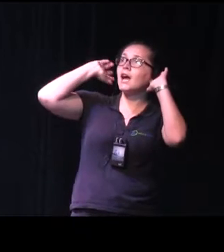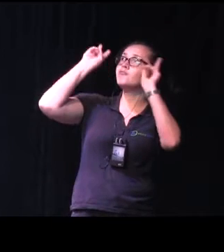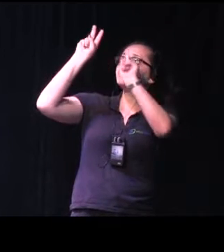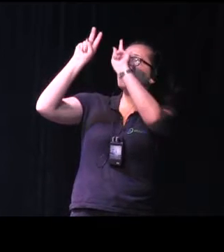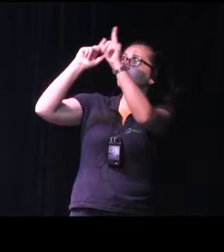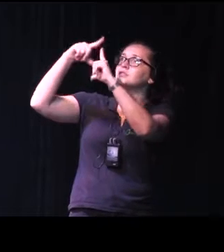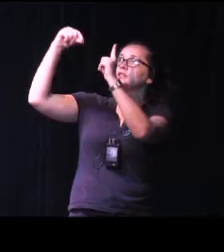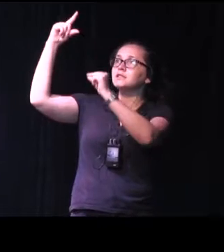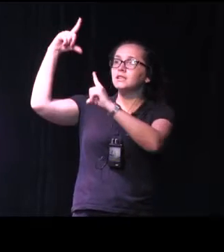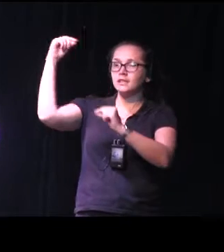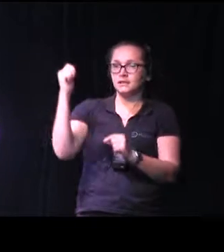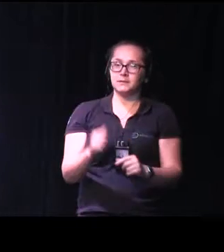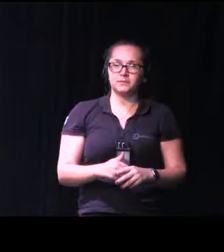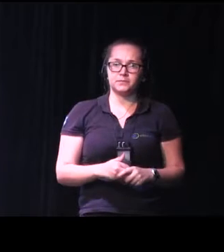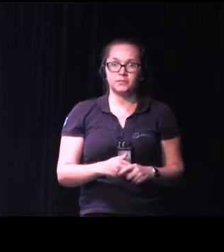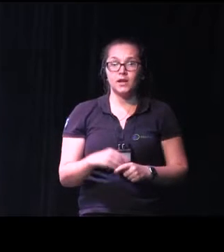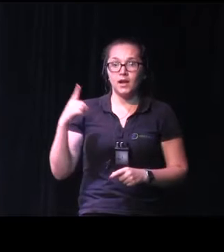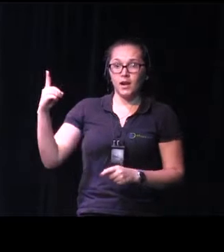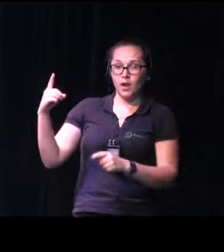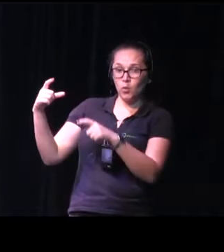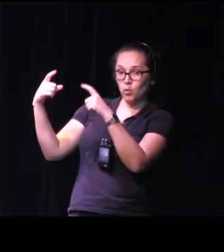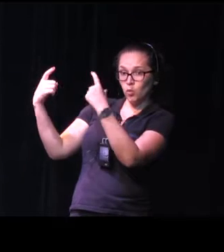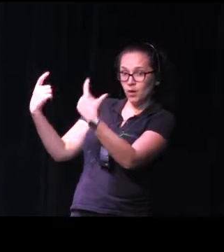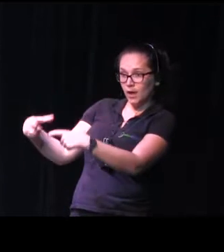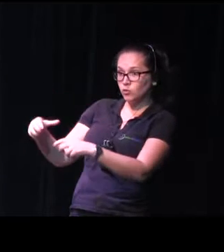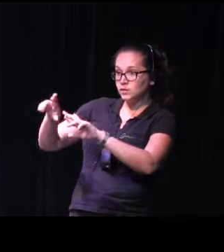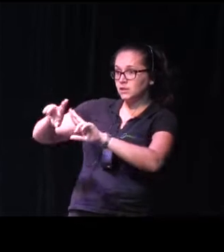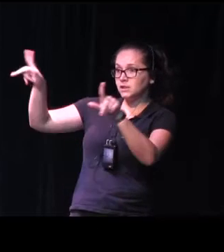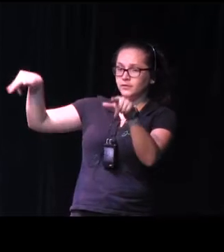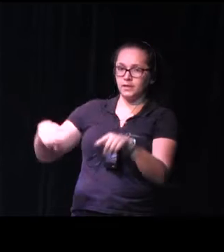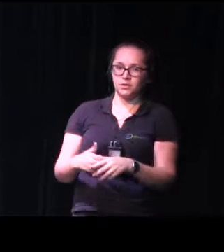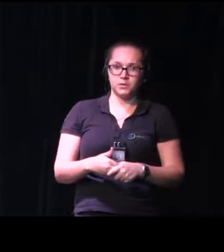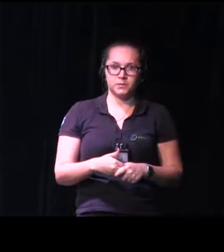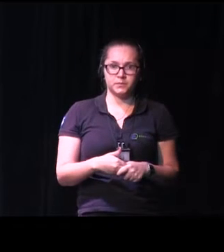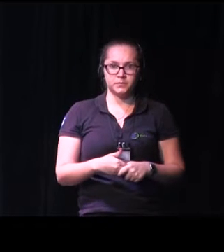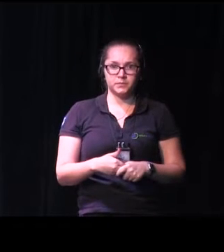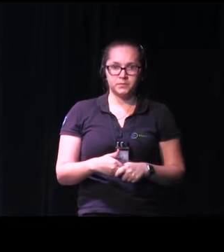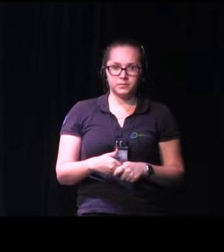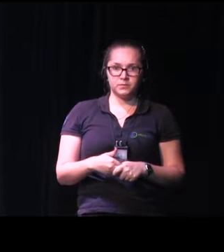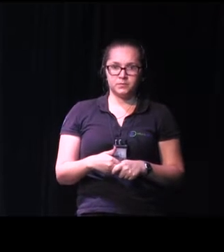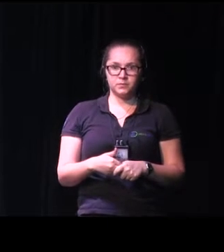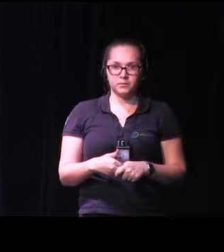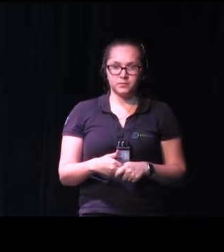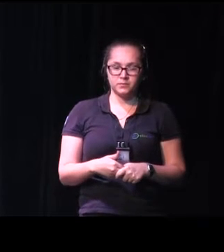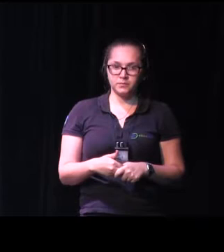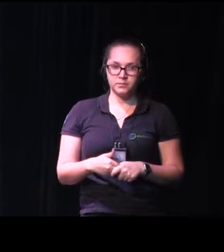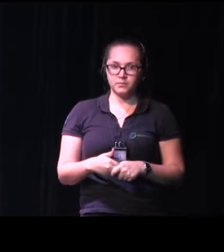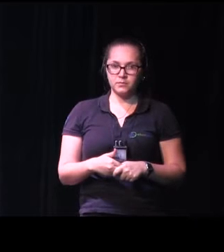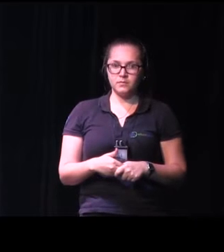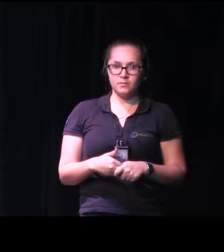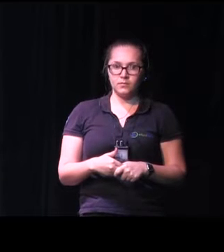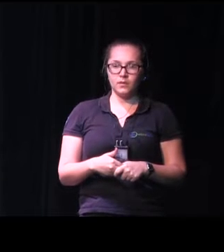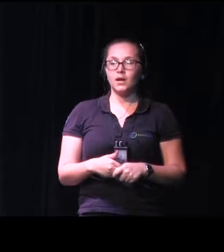através desse planetário no centro da cidade, fazer as pessoas deitadas, olhando as estrelas. Um